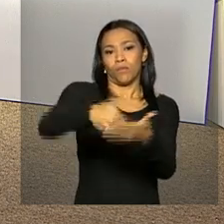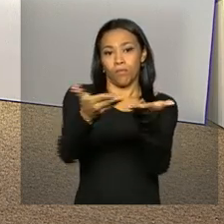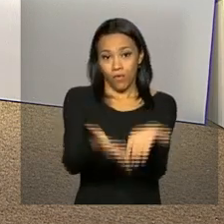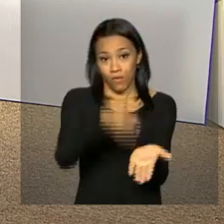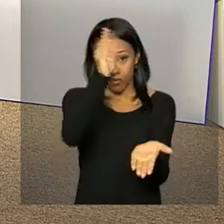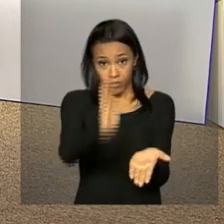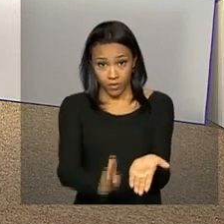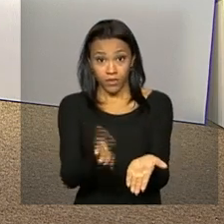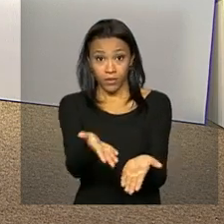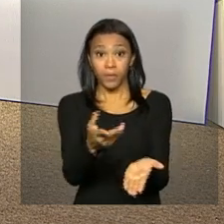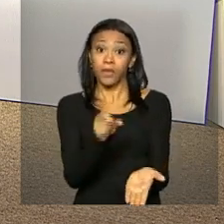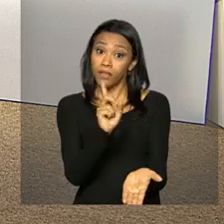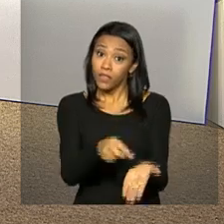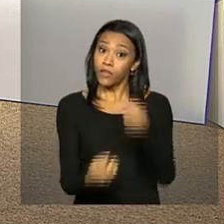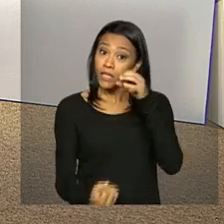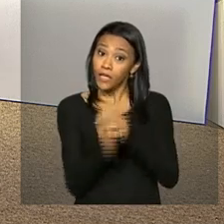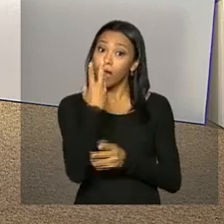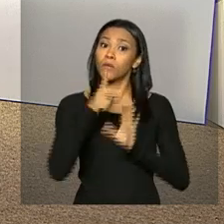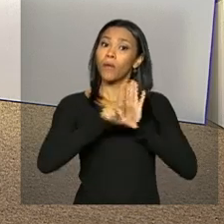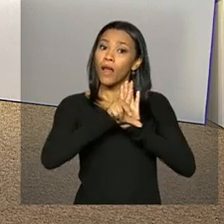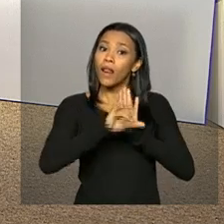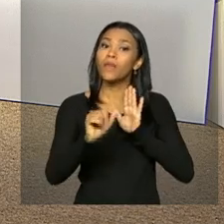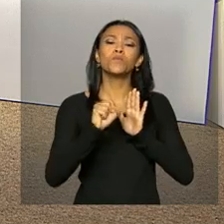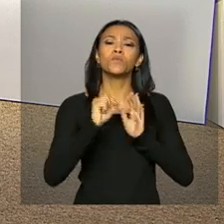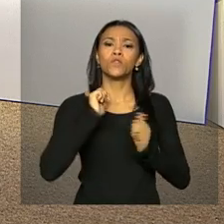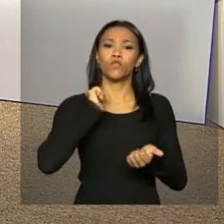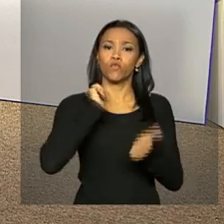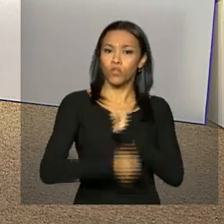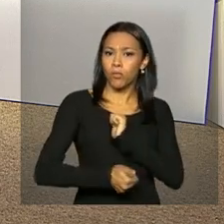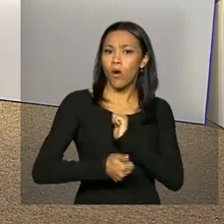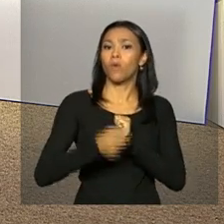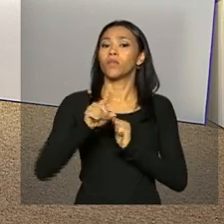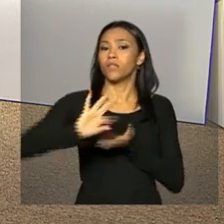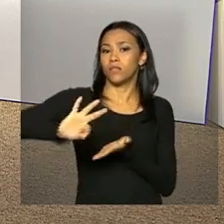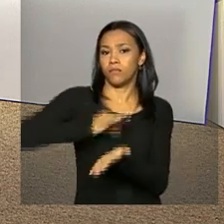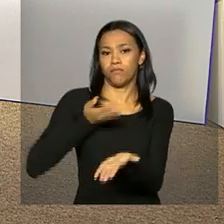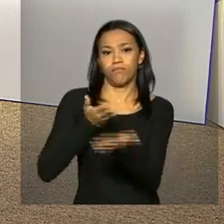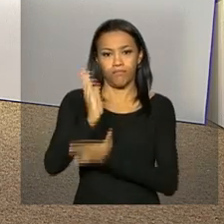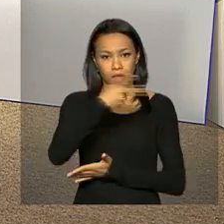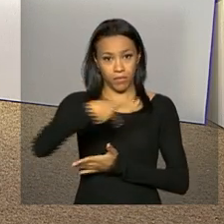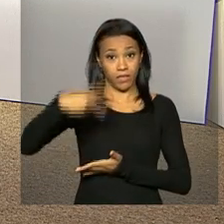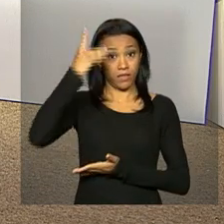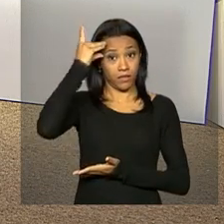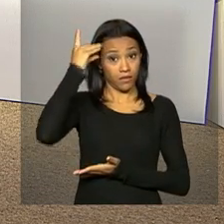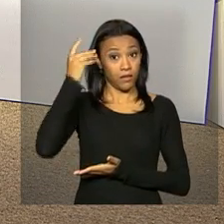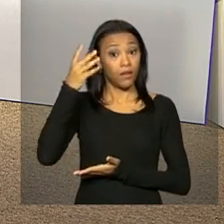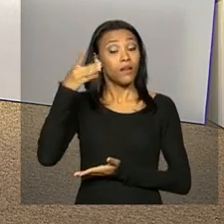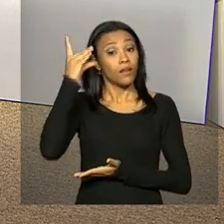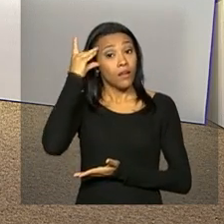Futebol Brasileiro, que foi criado com a Lei do Futebol, sancionada pela Presidenta da República